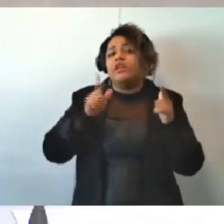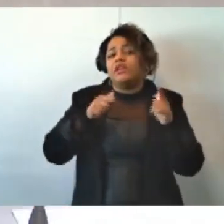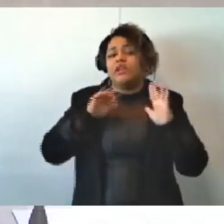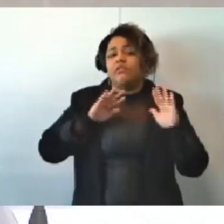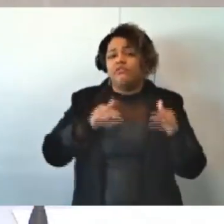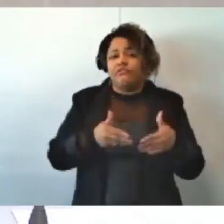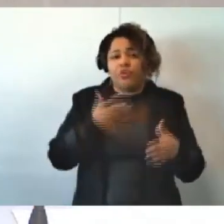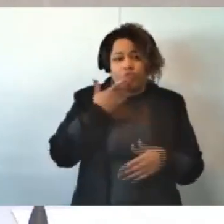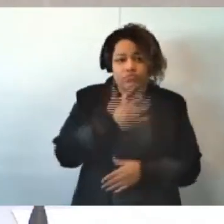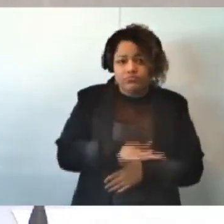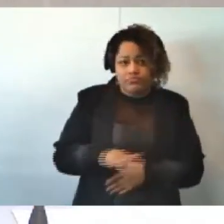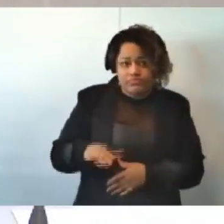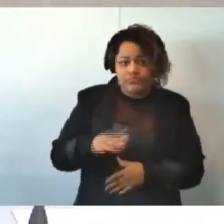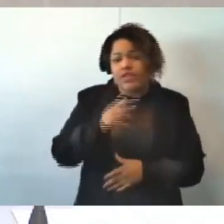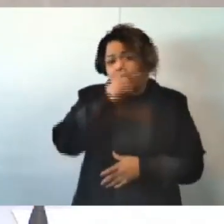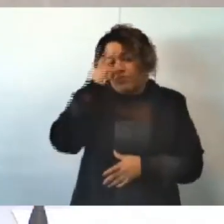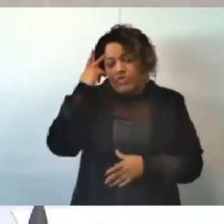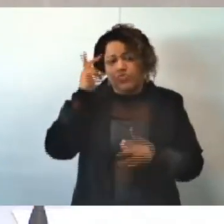Sinceramente,